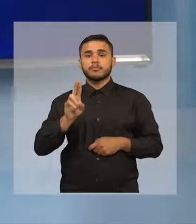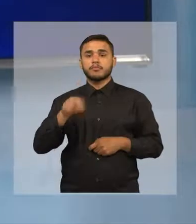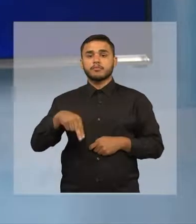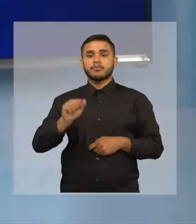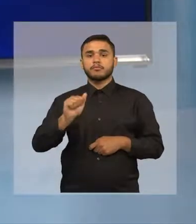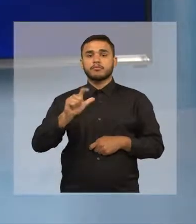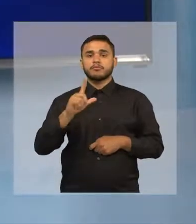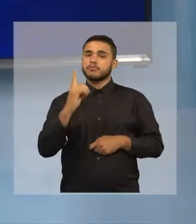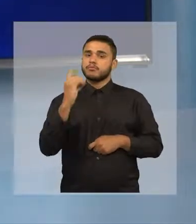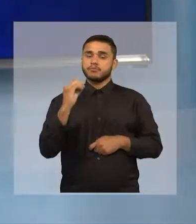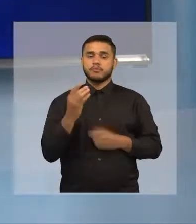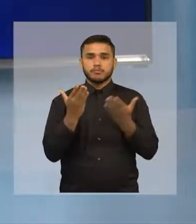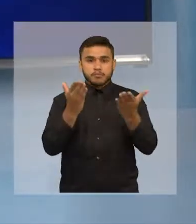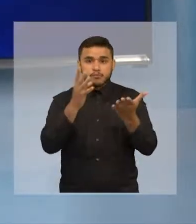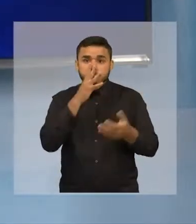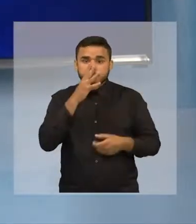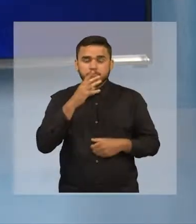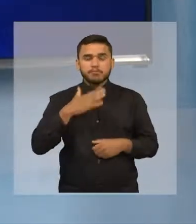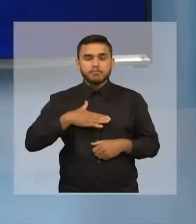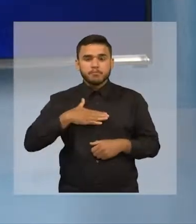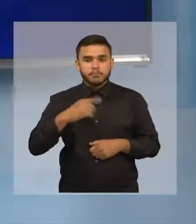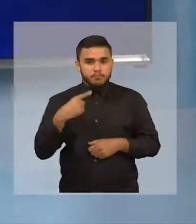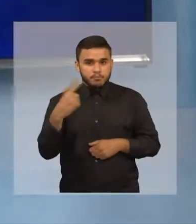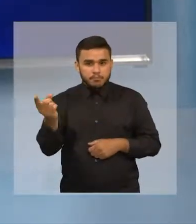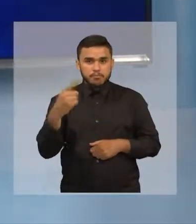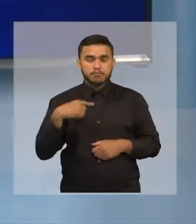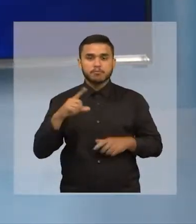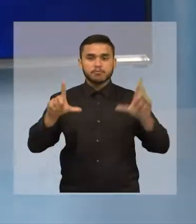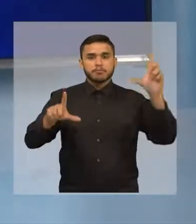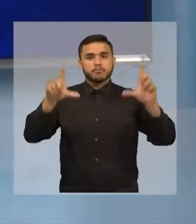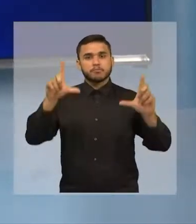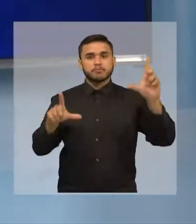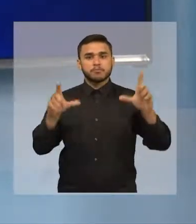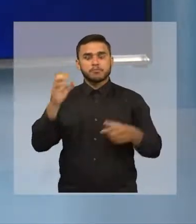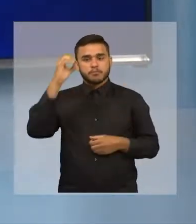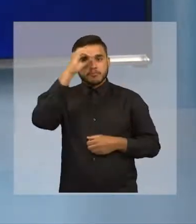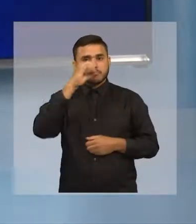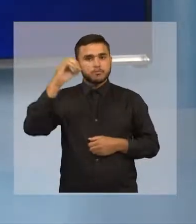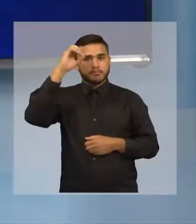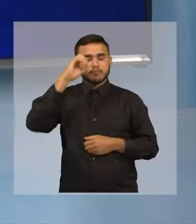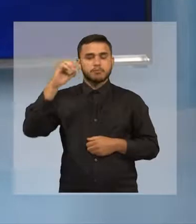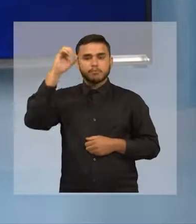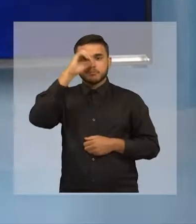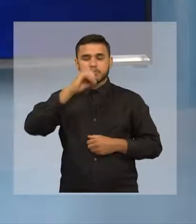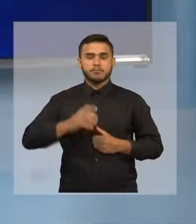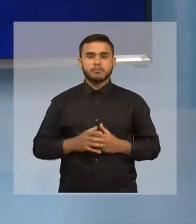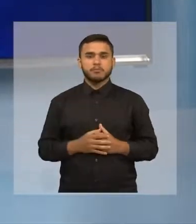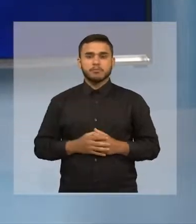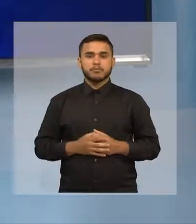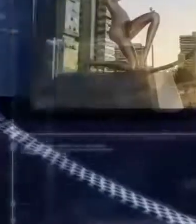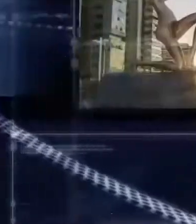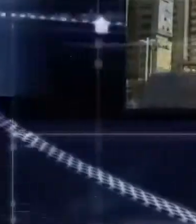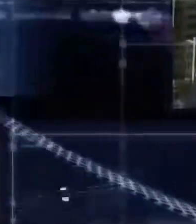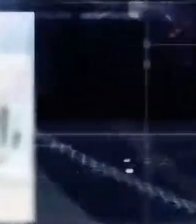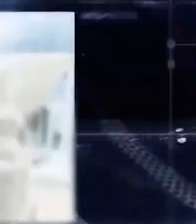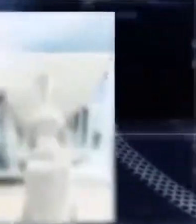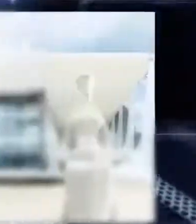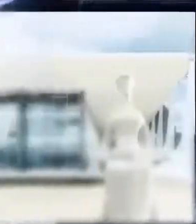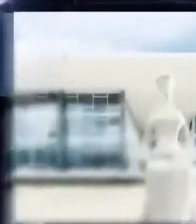peço a você, assinante, apenas um minuto para um rápido intervalo e já voltamos com mais uma edição do programa Observatório.